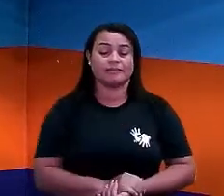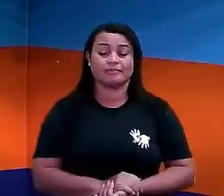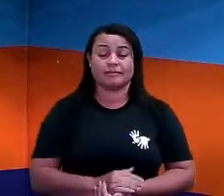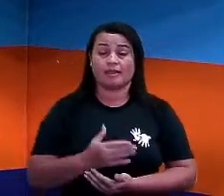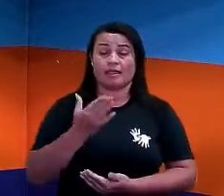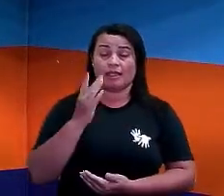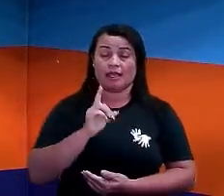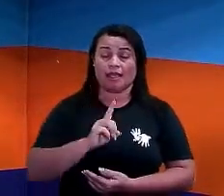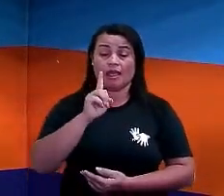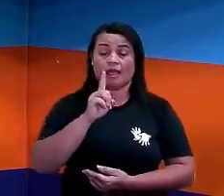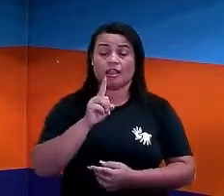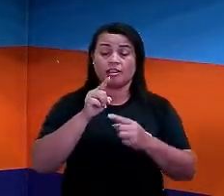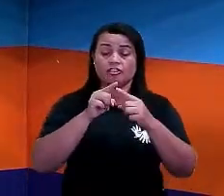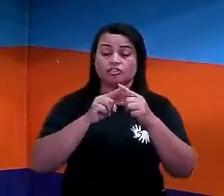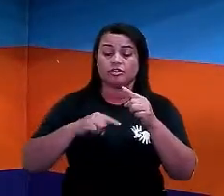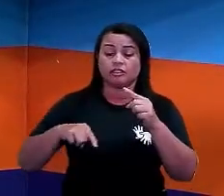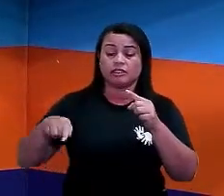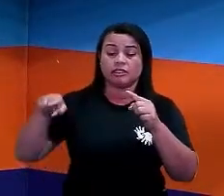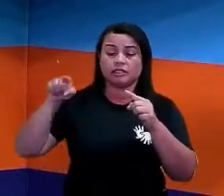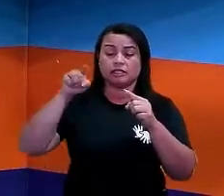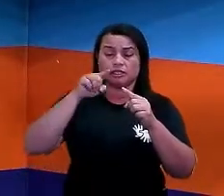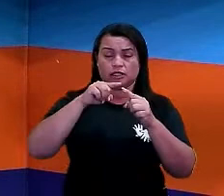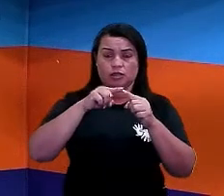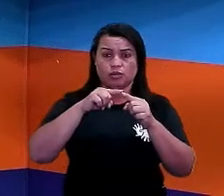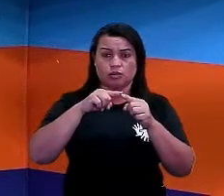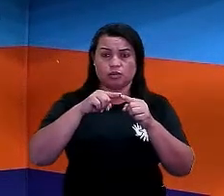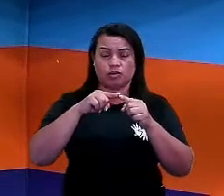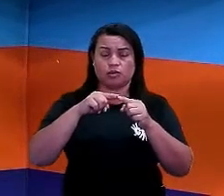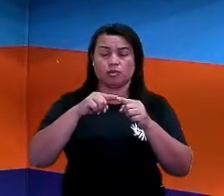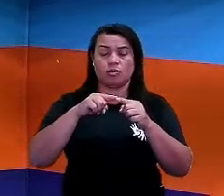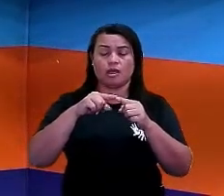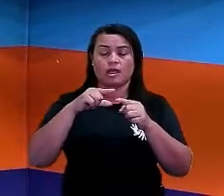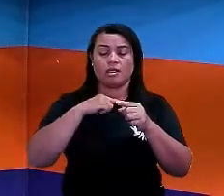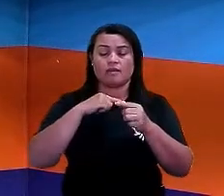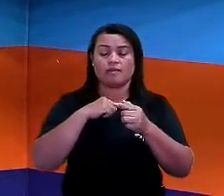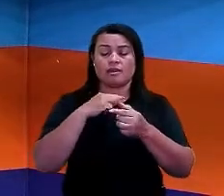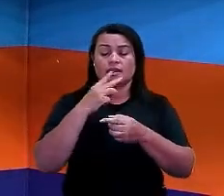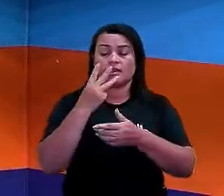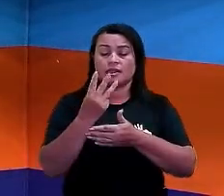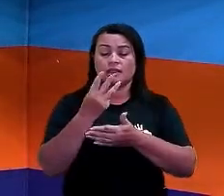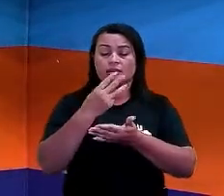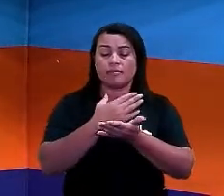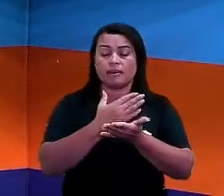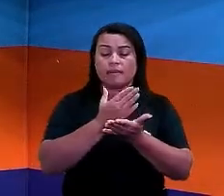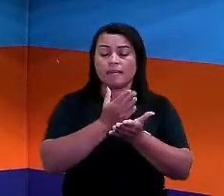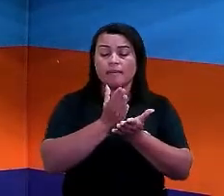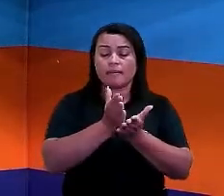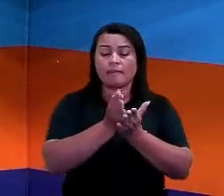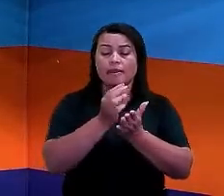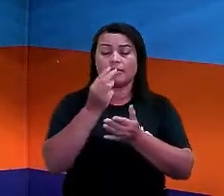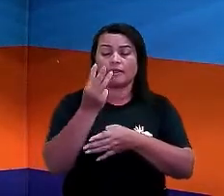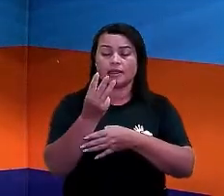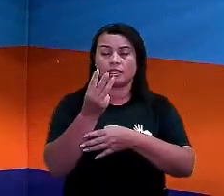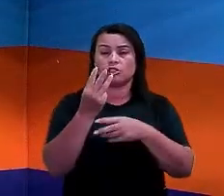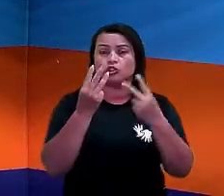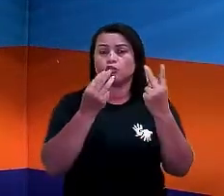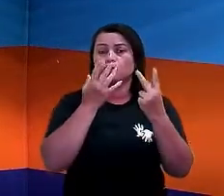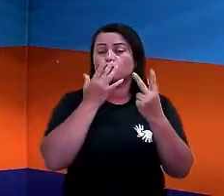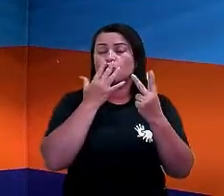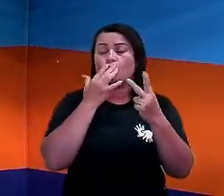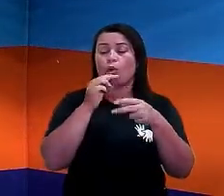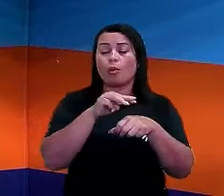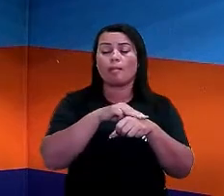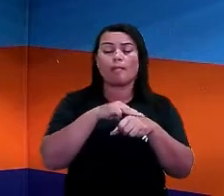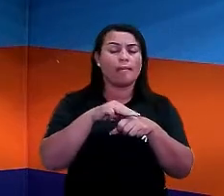Este círculo foi dividido em 3 partes iguais e foram pintadas 2 partes de marrom.